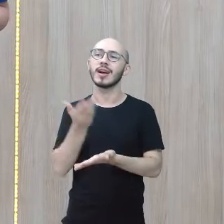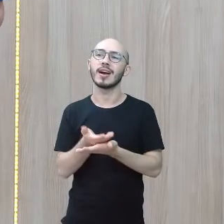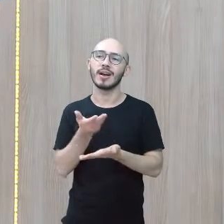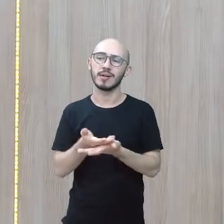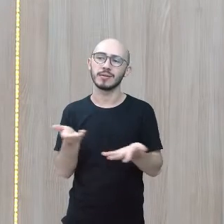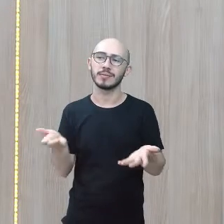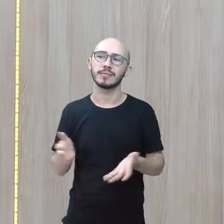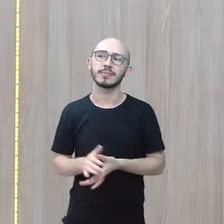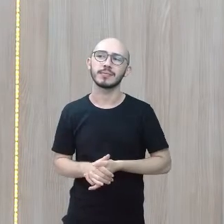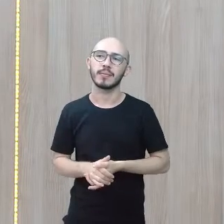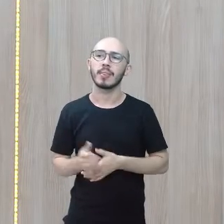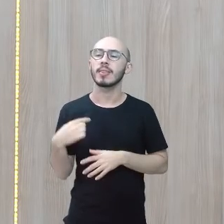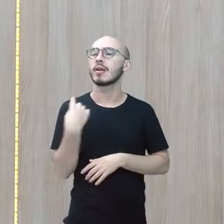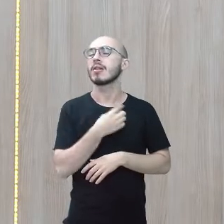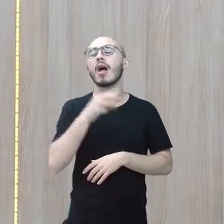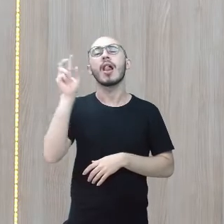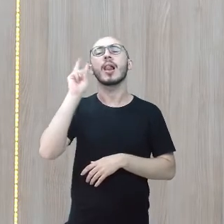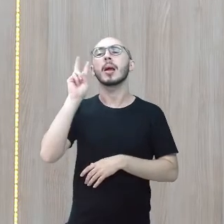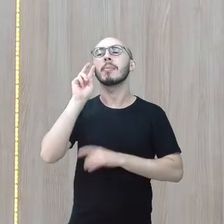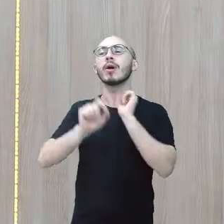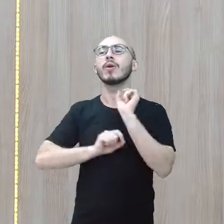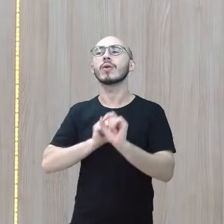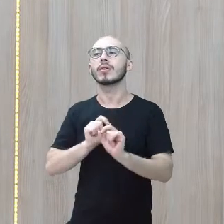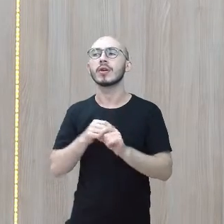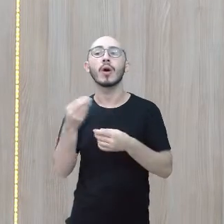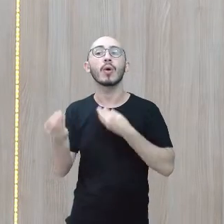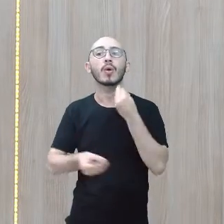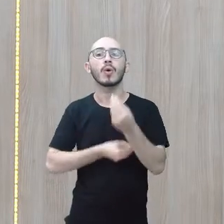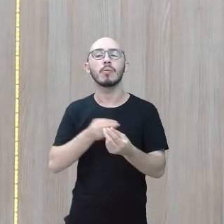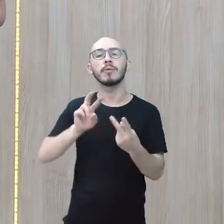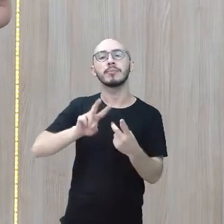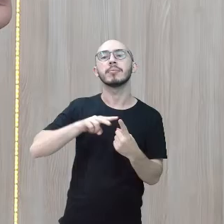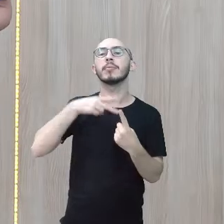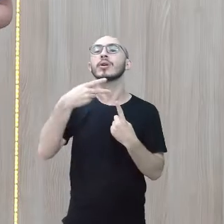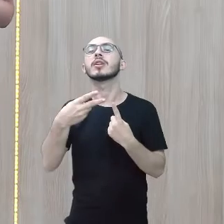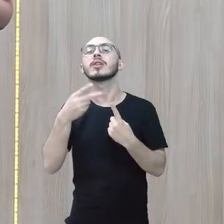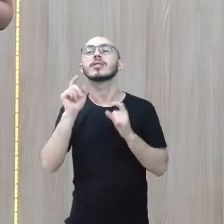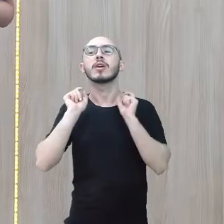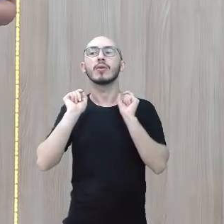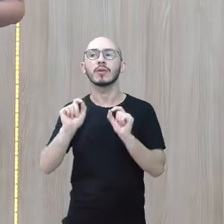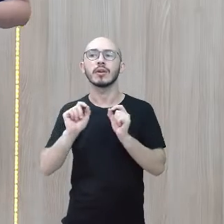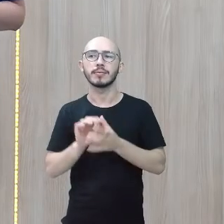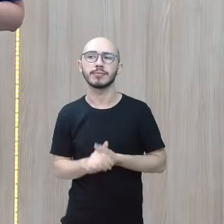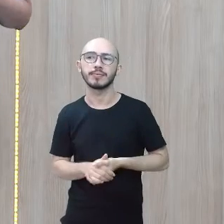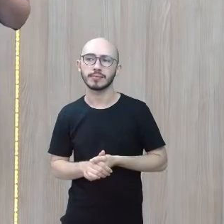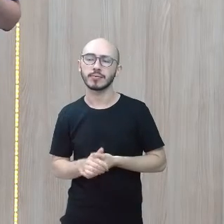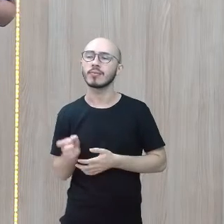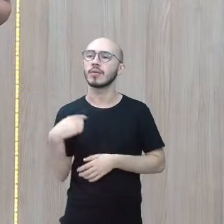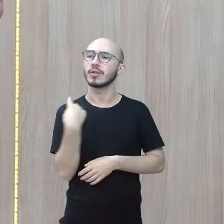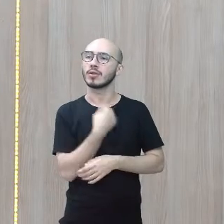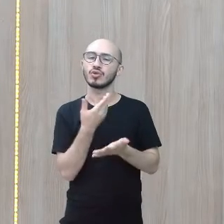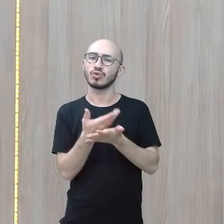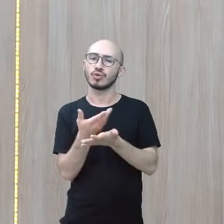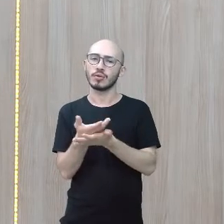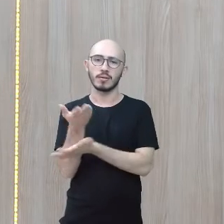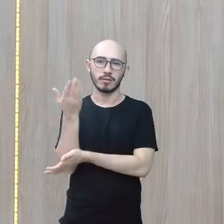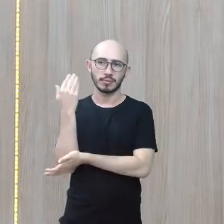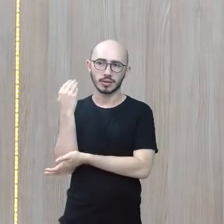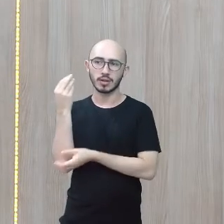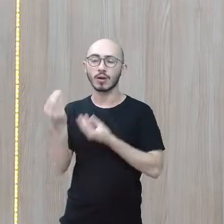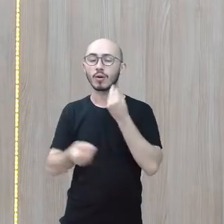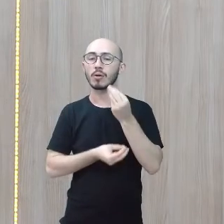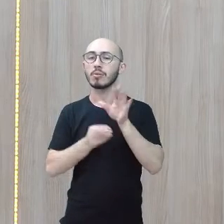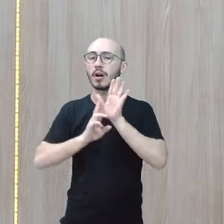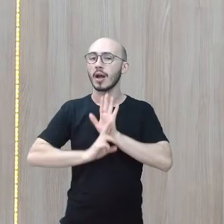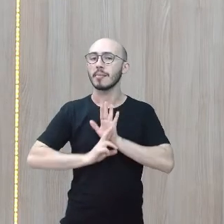start. E a gente vai relembrar da ideia de potência, né? Na aula passada, a gente começou trabalhando com a